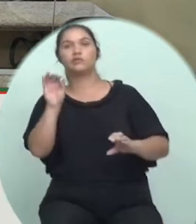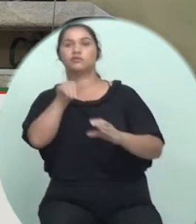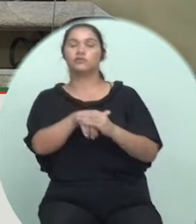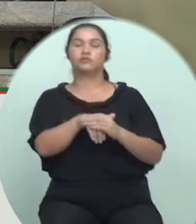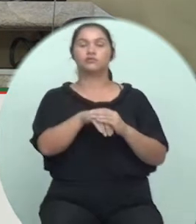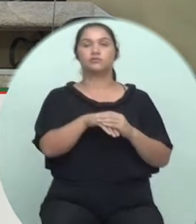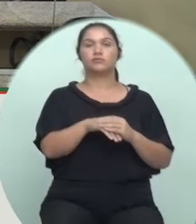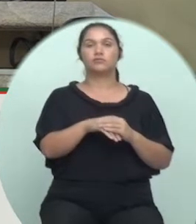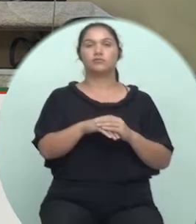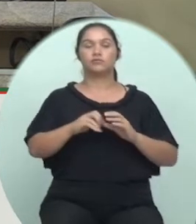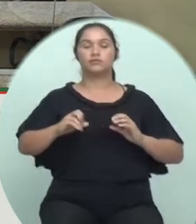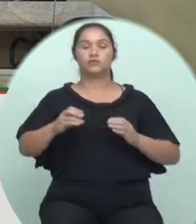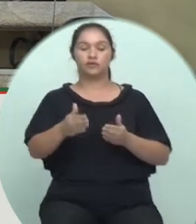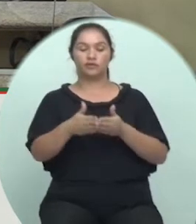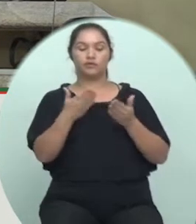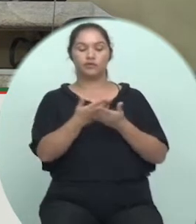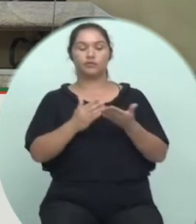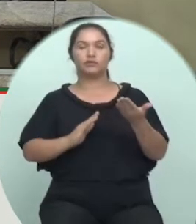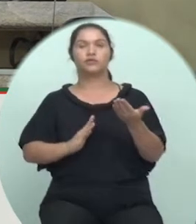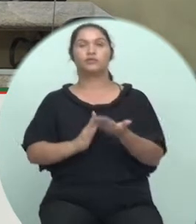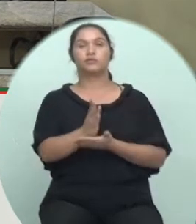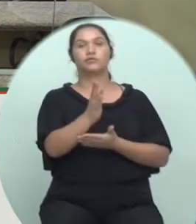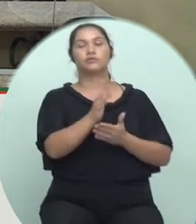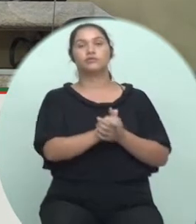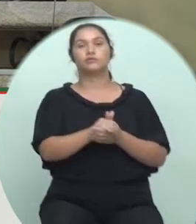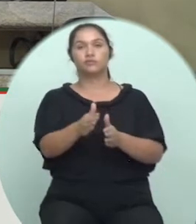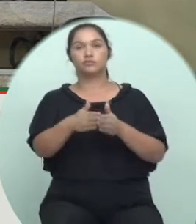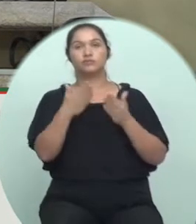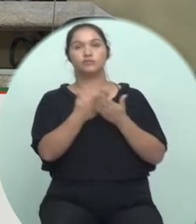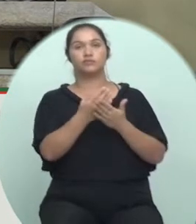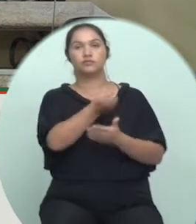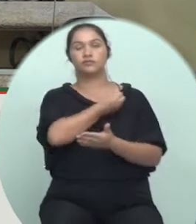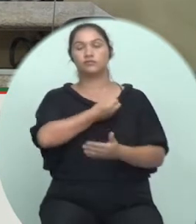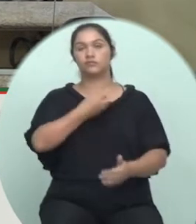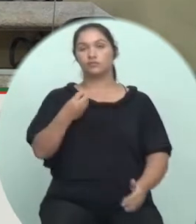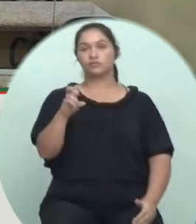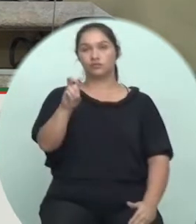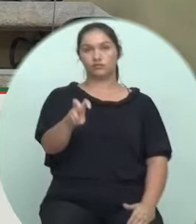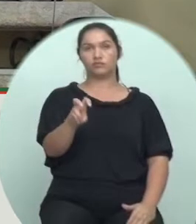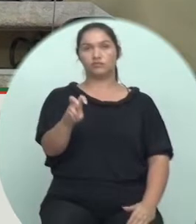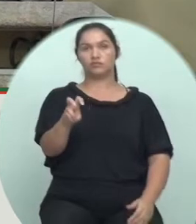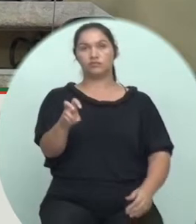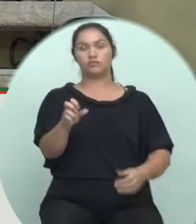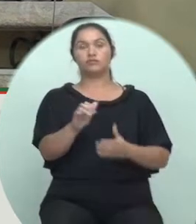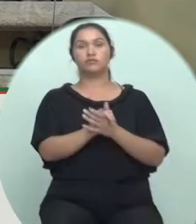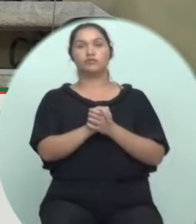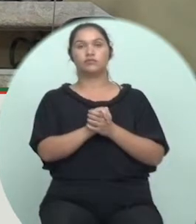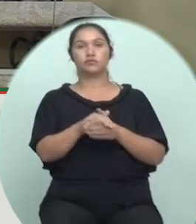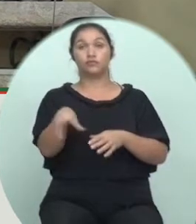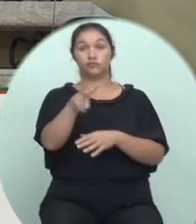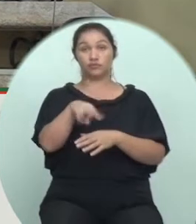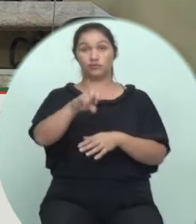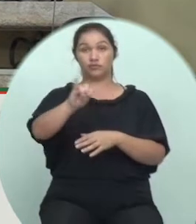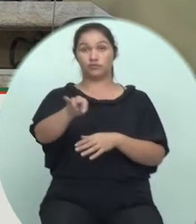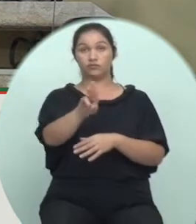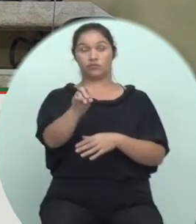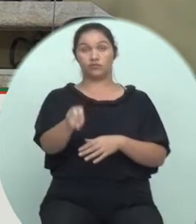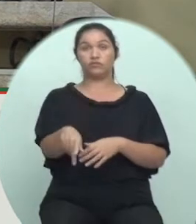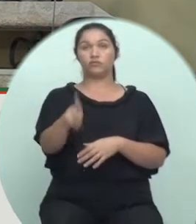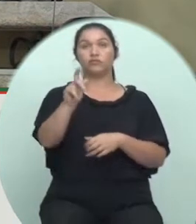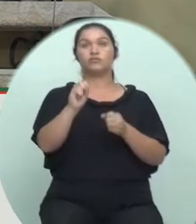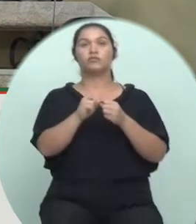manifestem. Aprovado por unanimidade. Requerimento 05/2019, autoria vereador Júlio